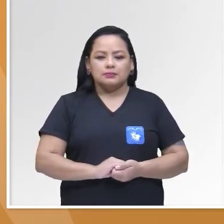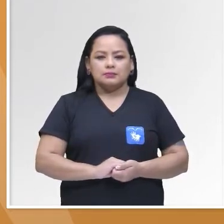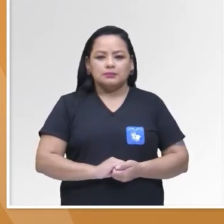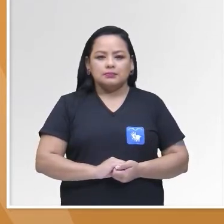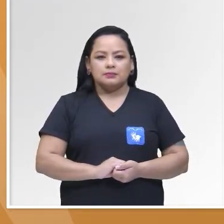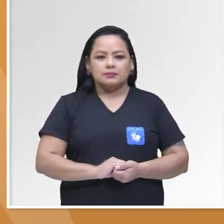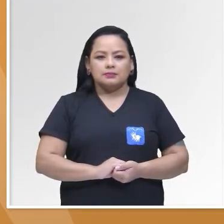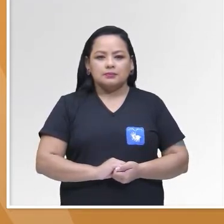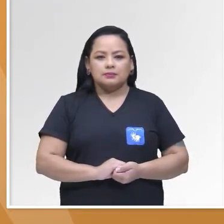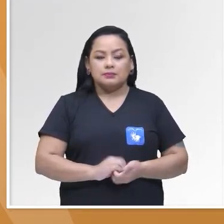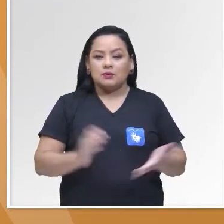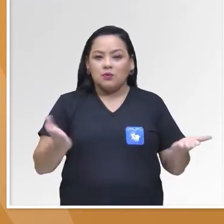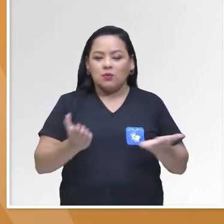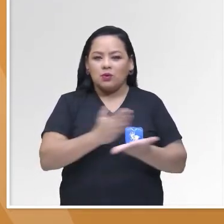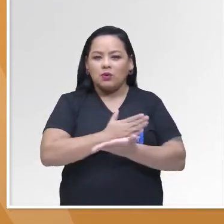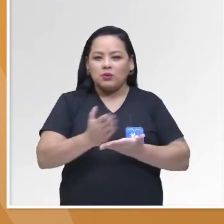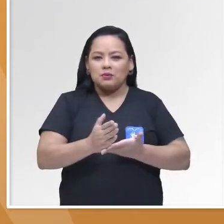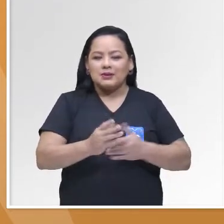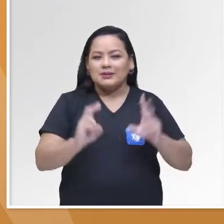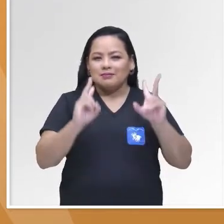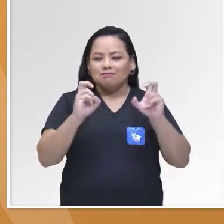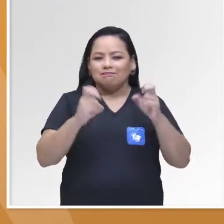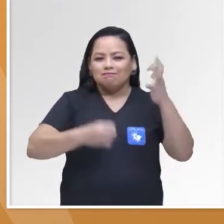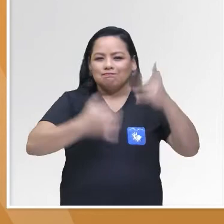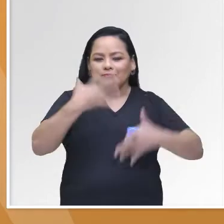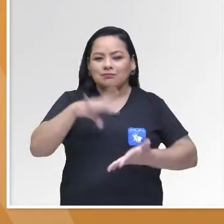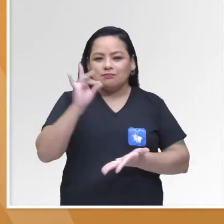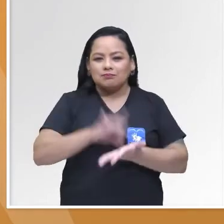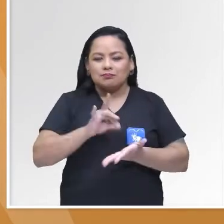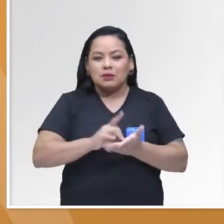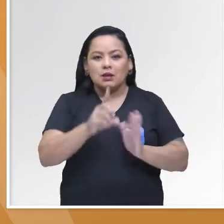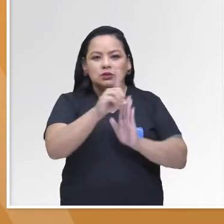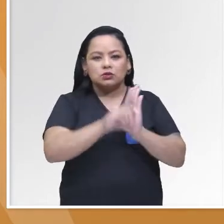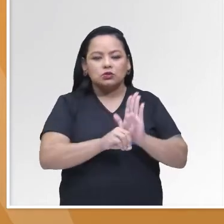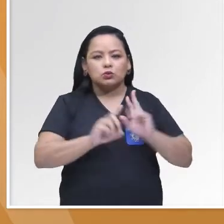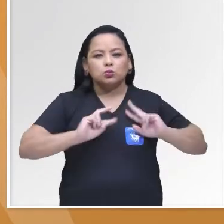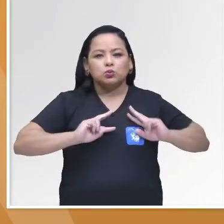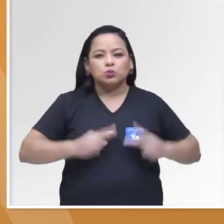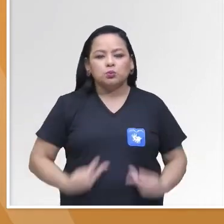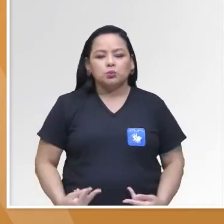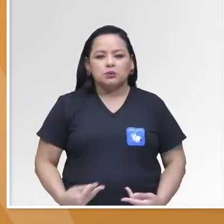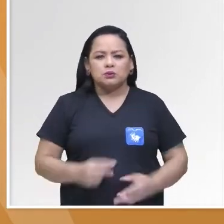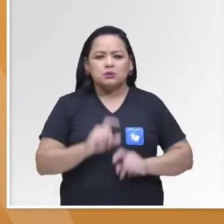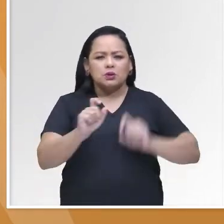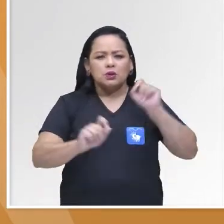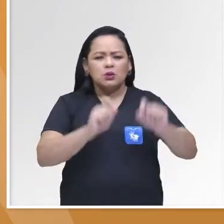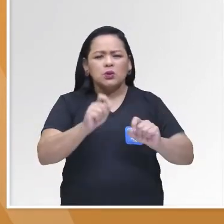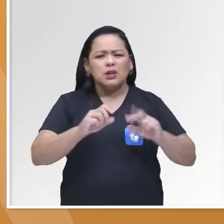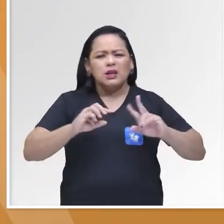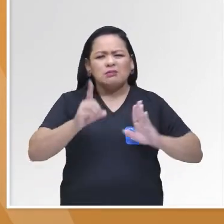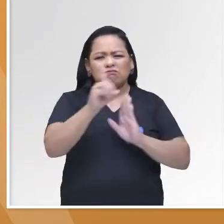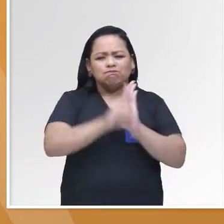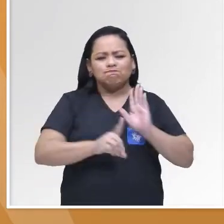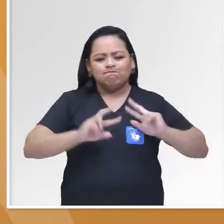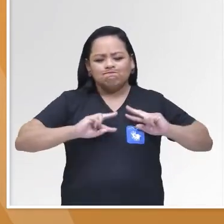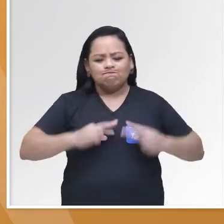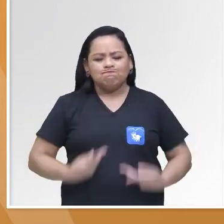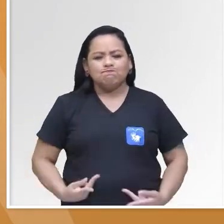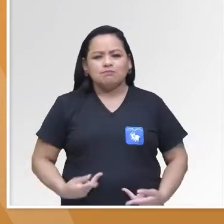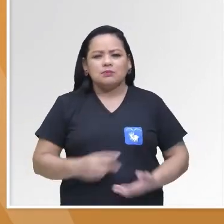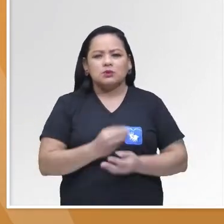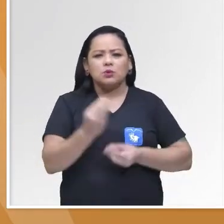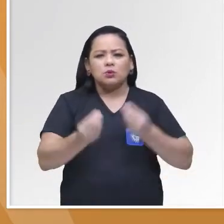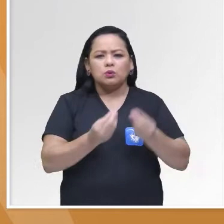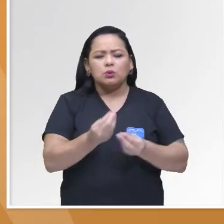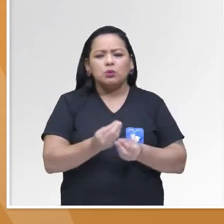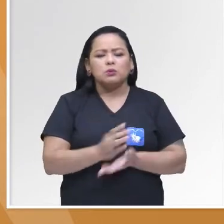E vamos começar falando justamente de direitos humanos. E o que são direitos humanos? Vamos descobrir